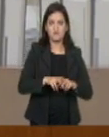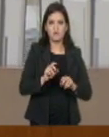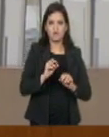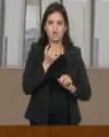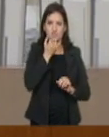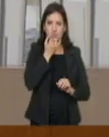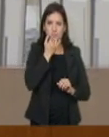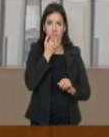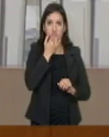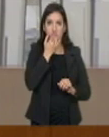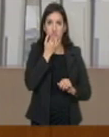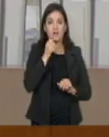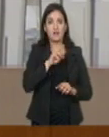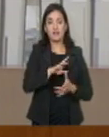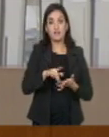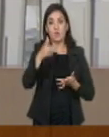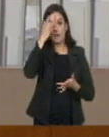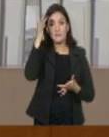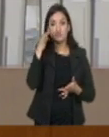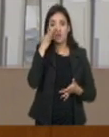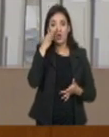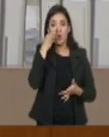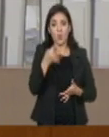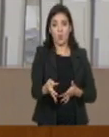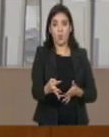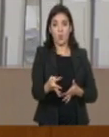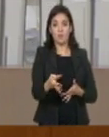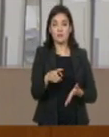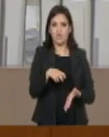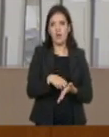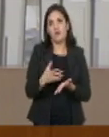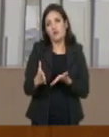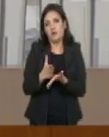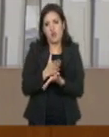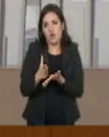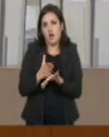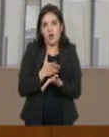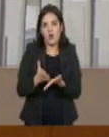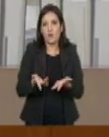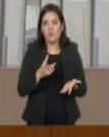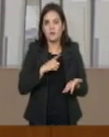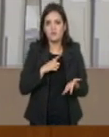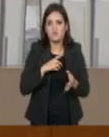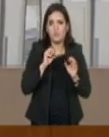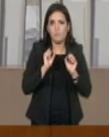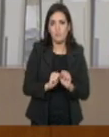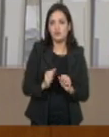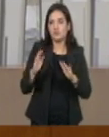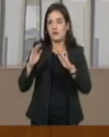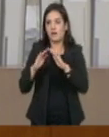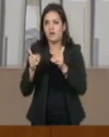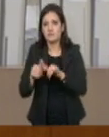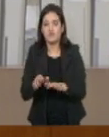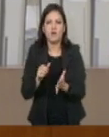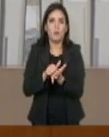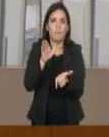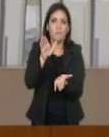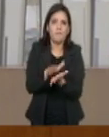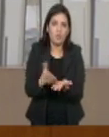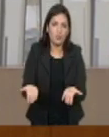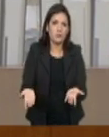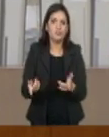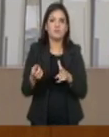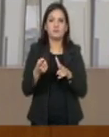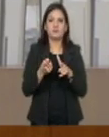pessoas que estão condenadas, porque há pessoas condenadas que não estão privadas da liberdade. Foram condenadas em multa, foram